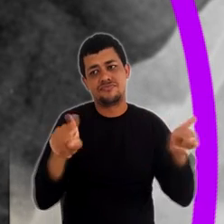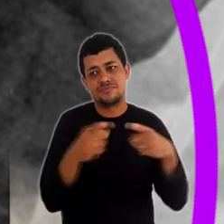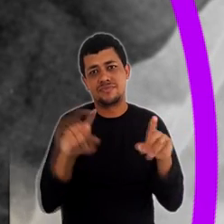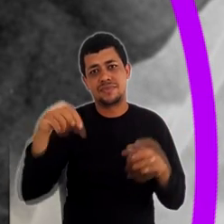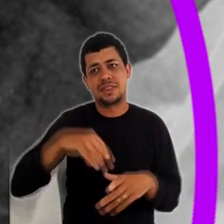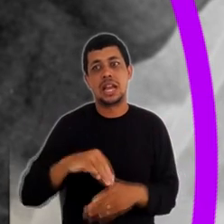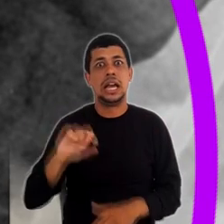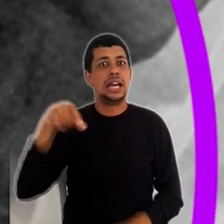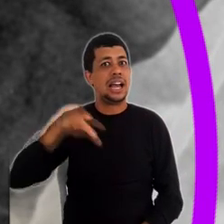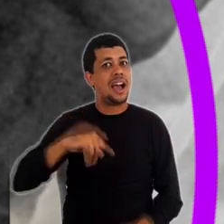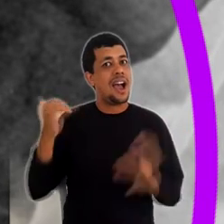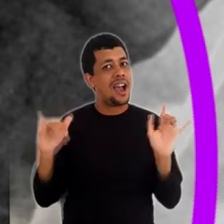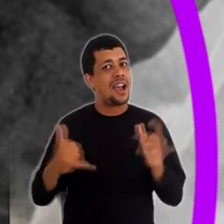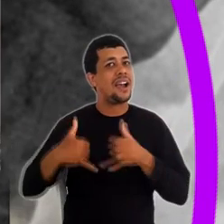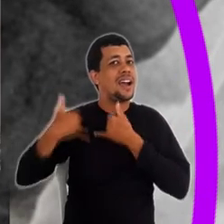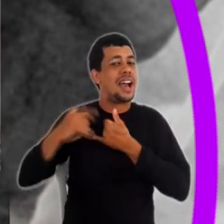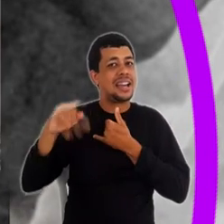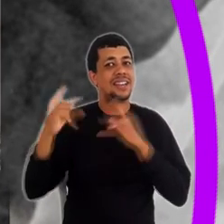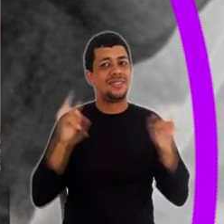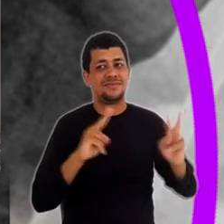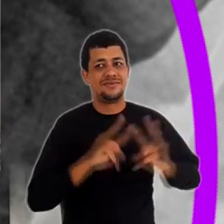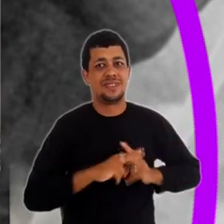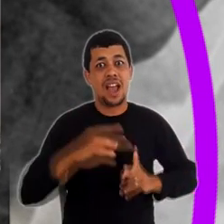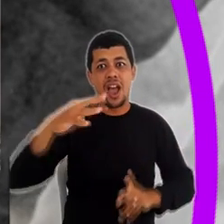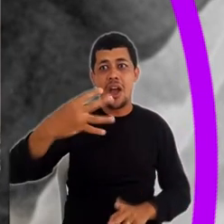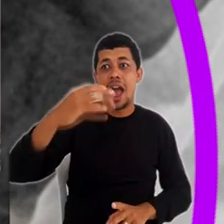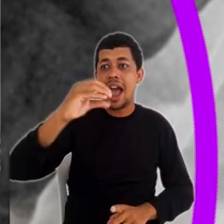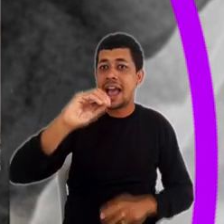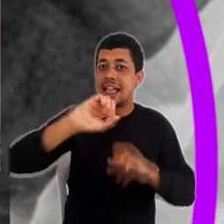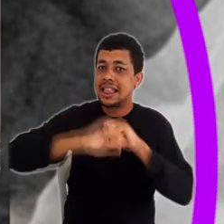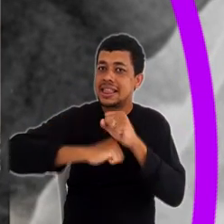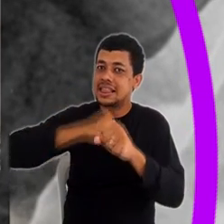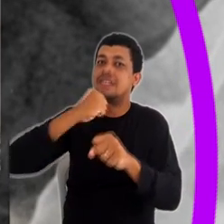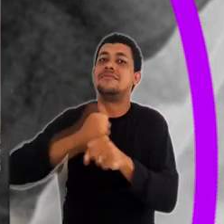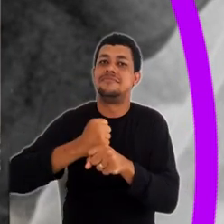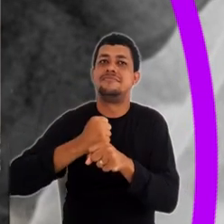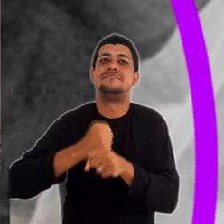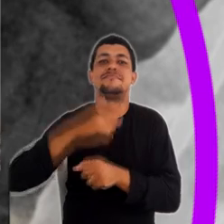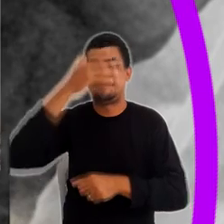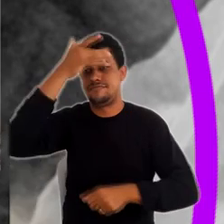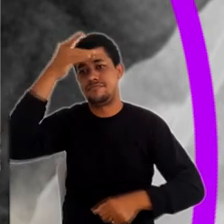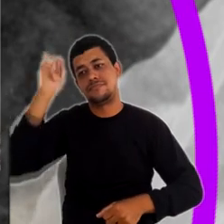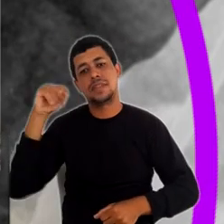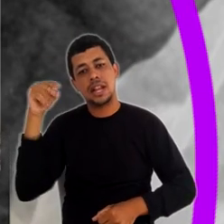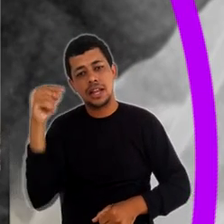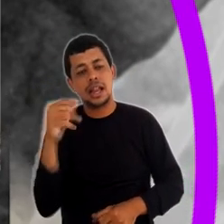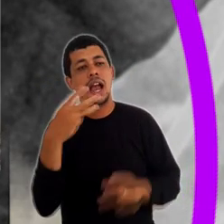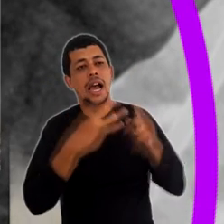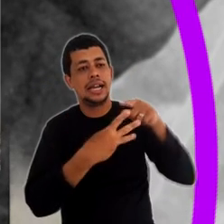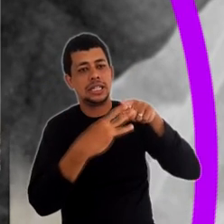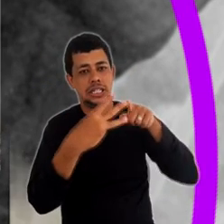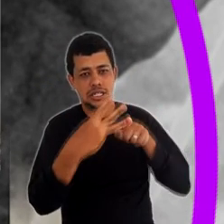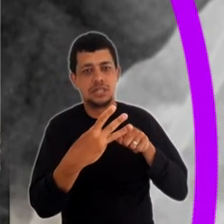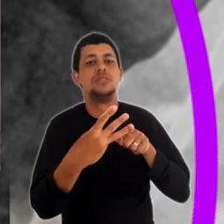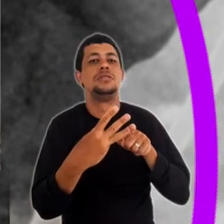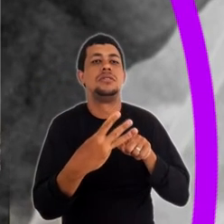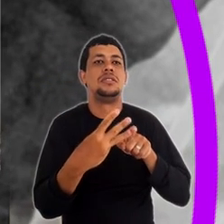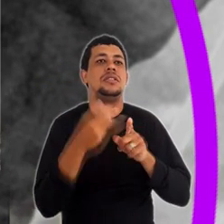nossa amada Universidade Federal... Galerinha da Sessão Musical, essas foram a Histeria Feminina,